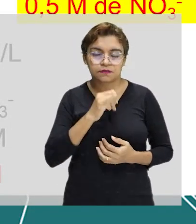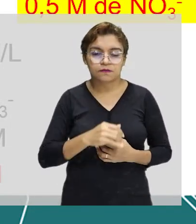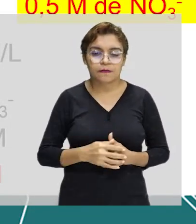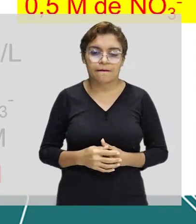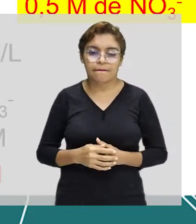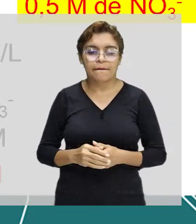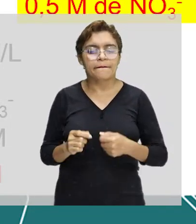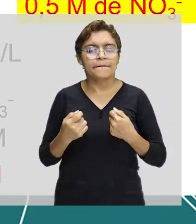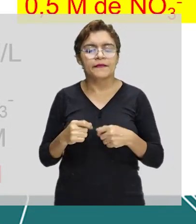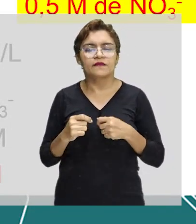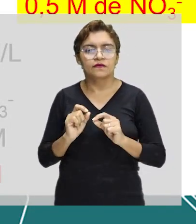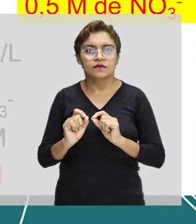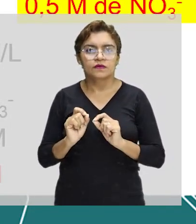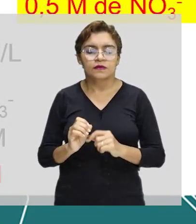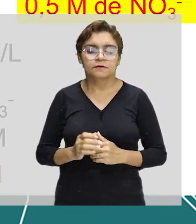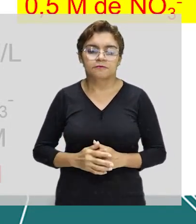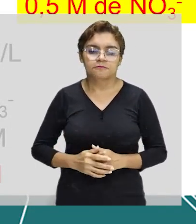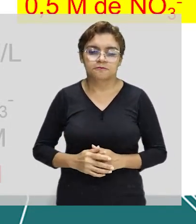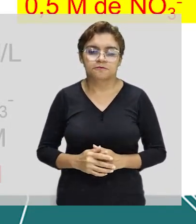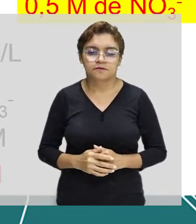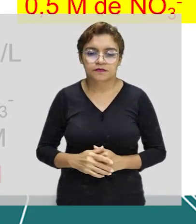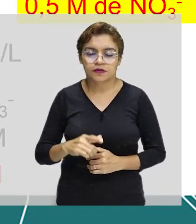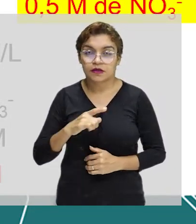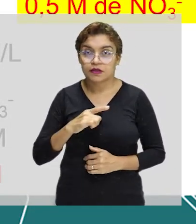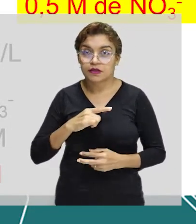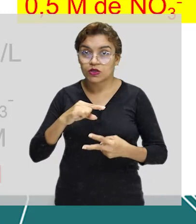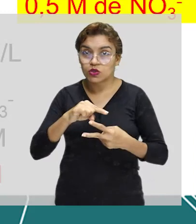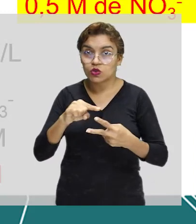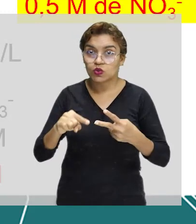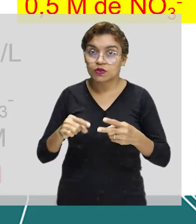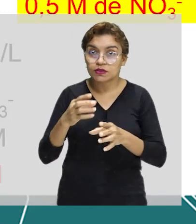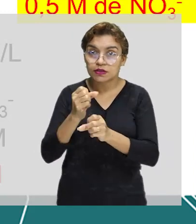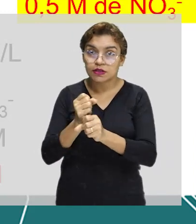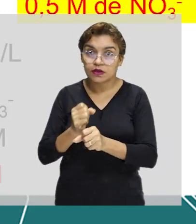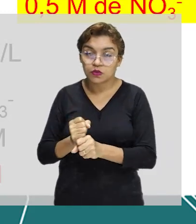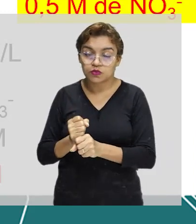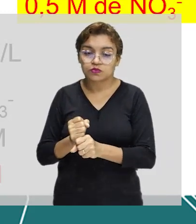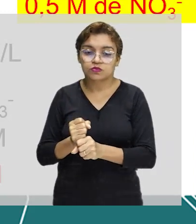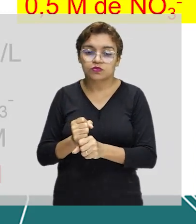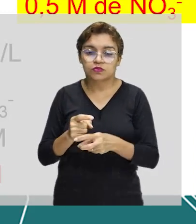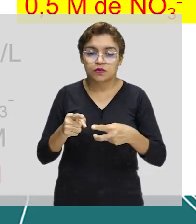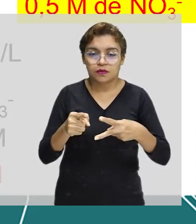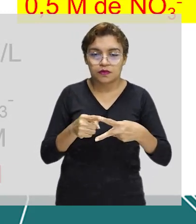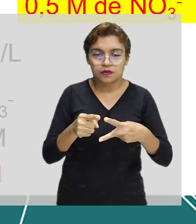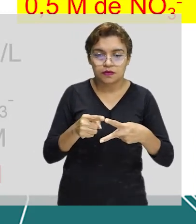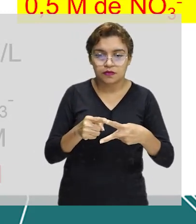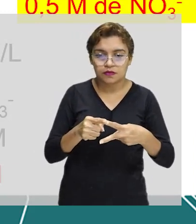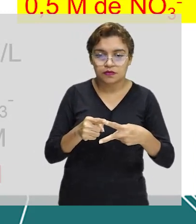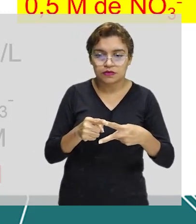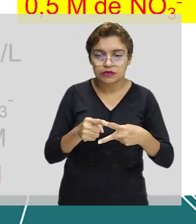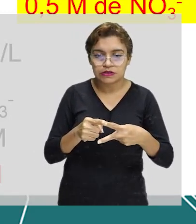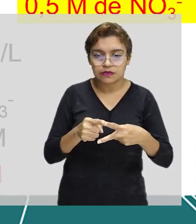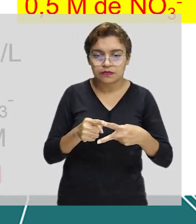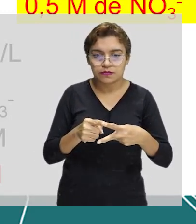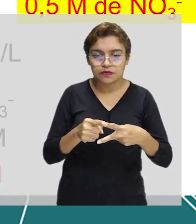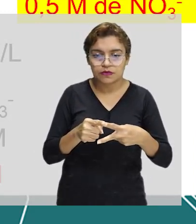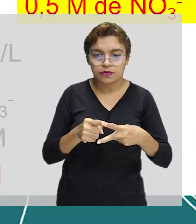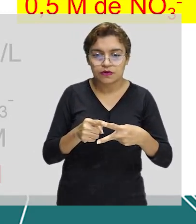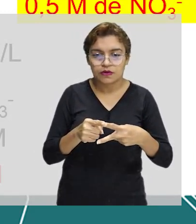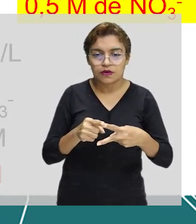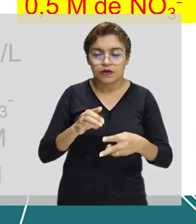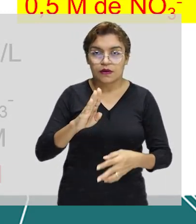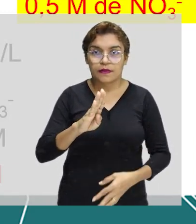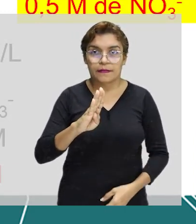A gente precisa estabelecer dois cálculos. Um para o nitrato de bário e outro